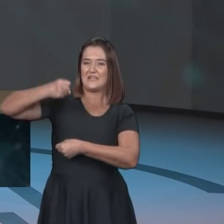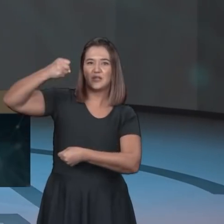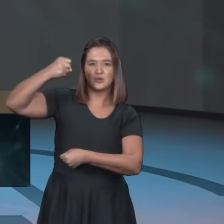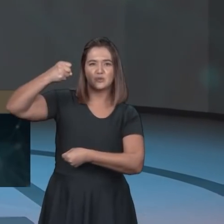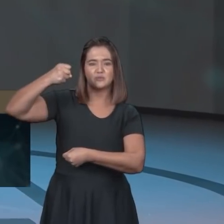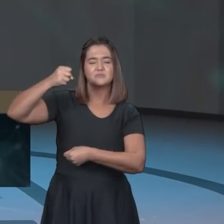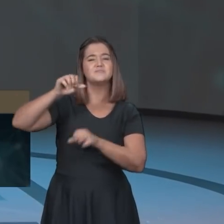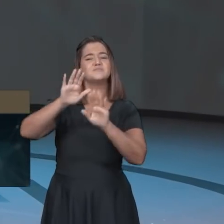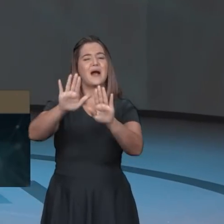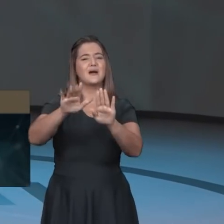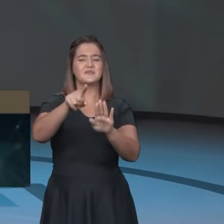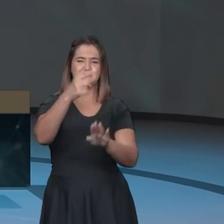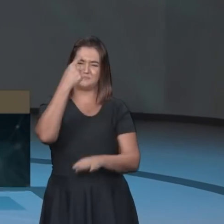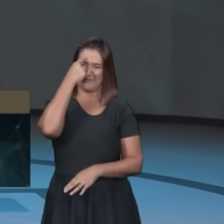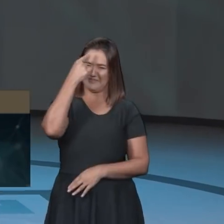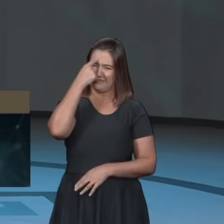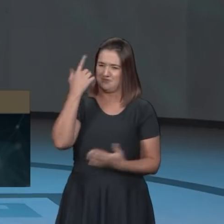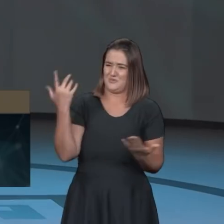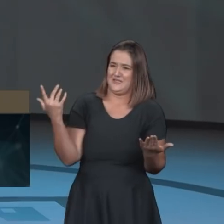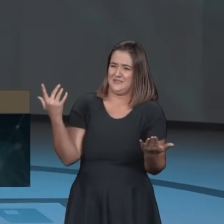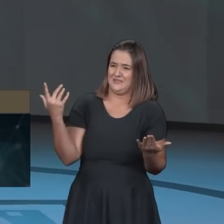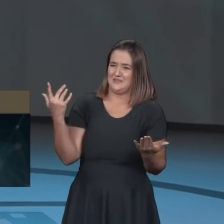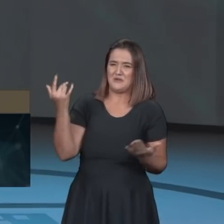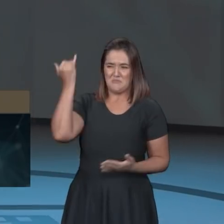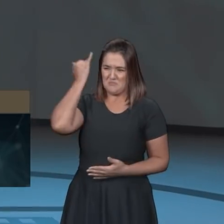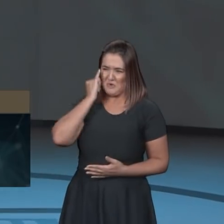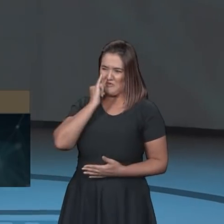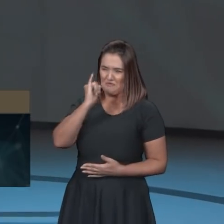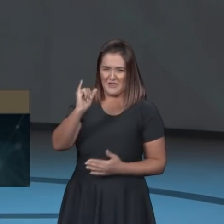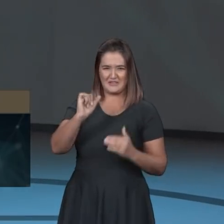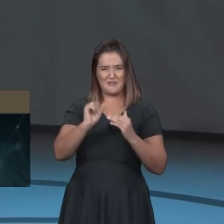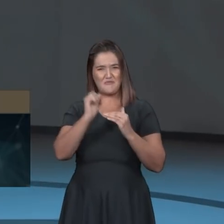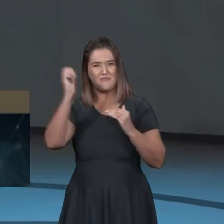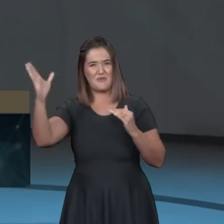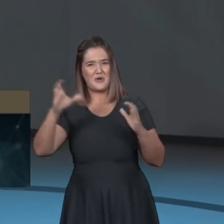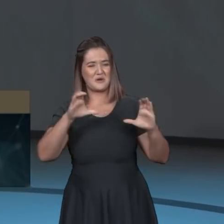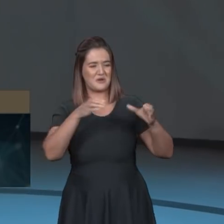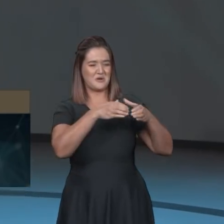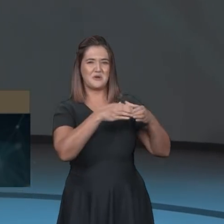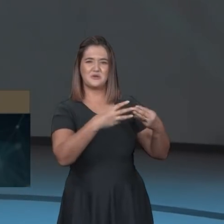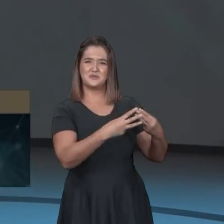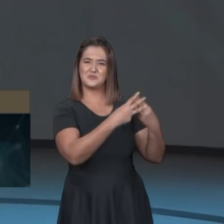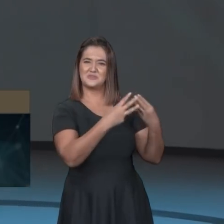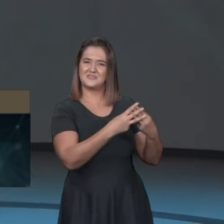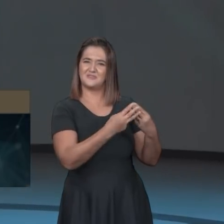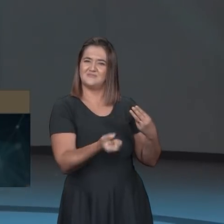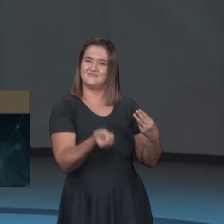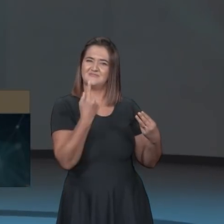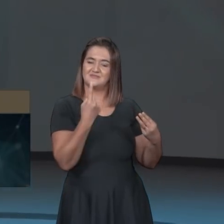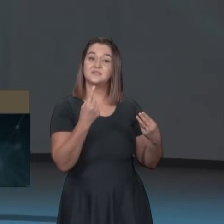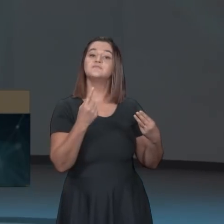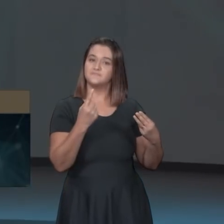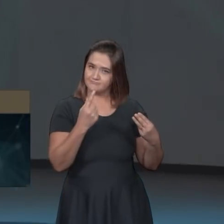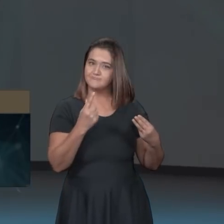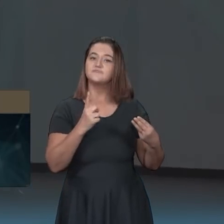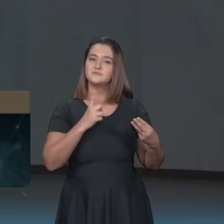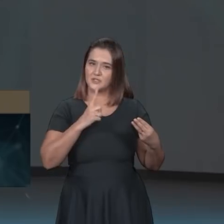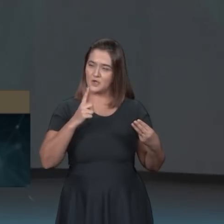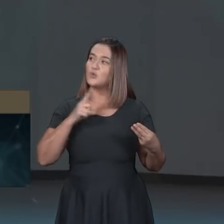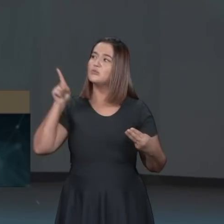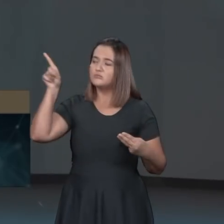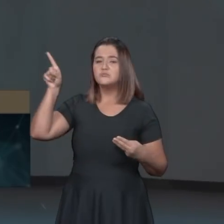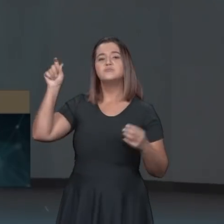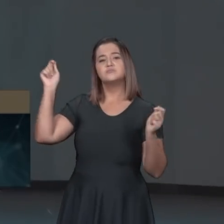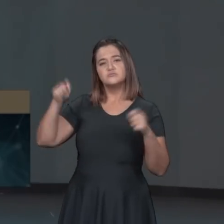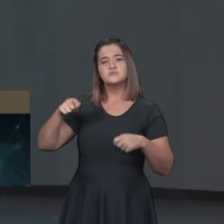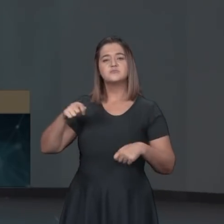pagão. O Espírito Santo tem maneiras extraordinárias de agir na história. E quando convém a Deus, ele pode